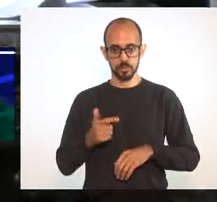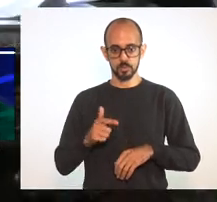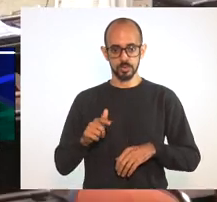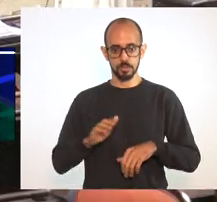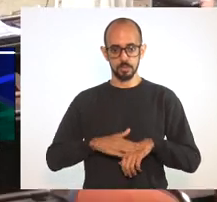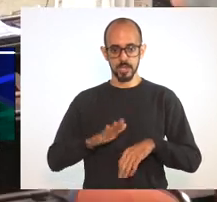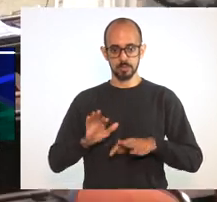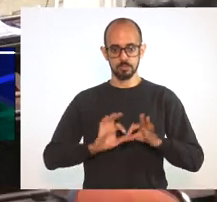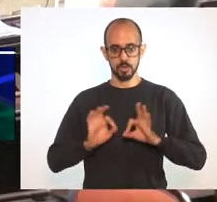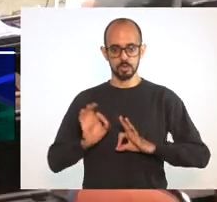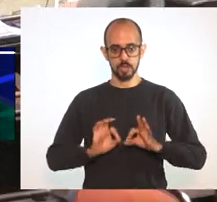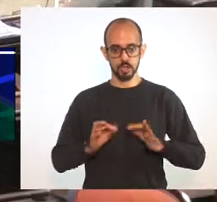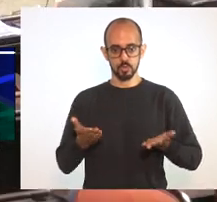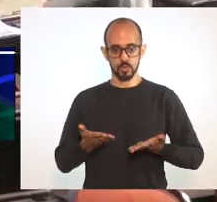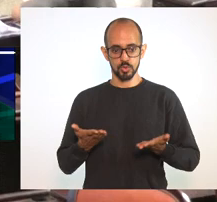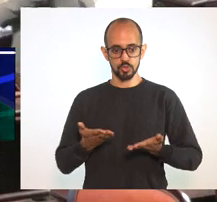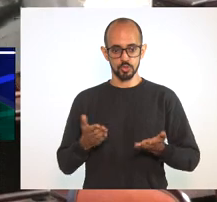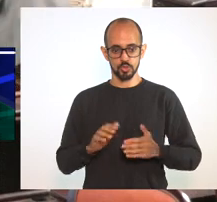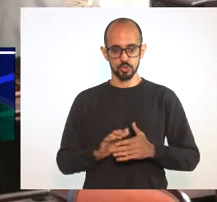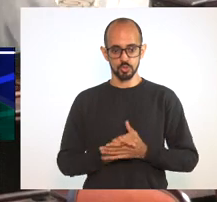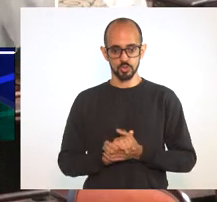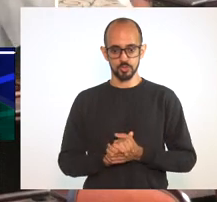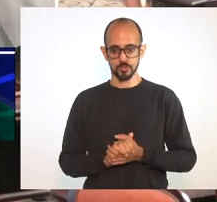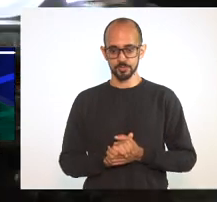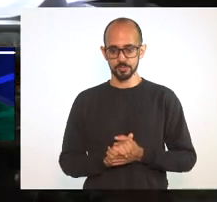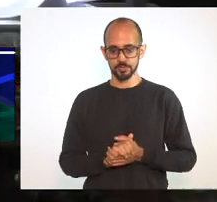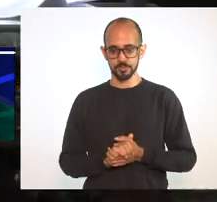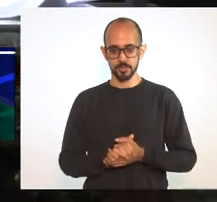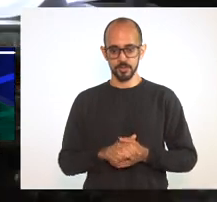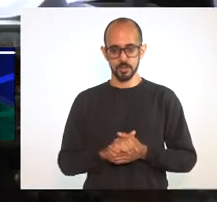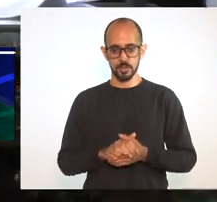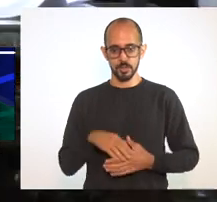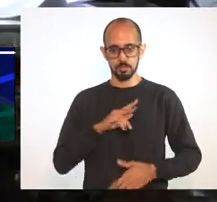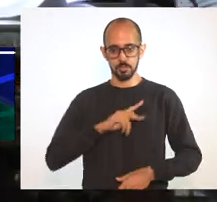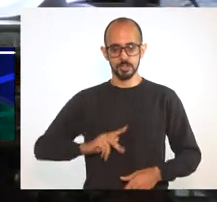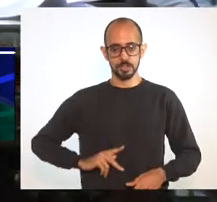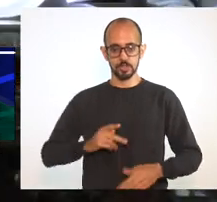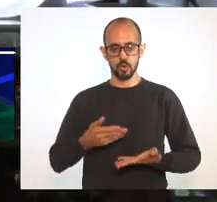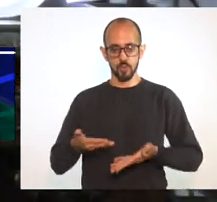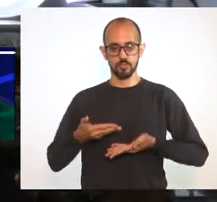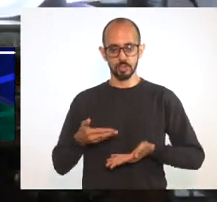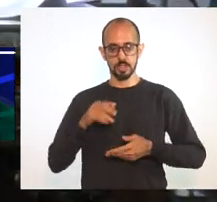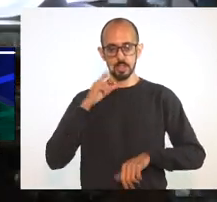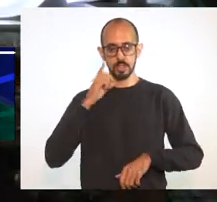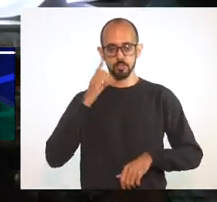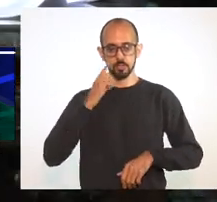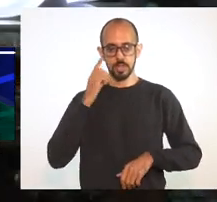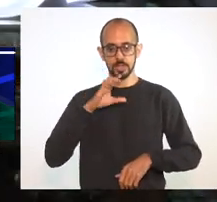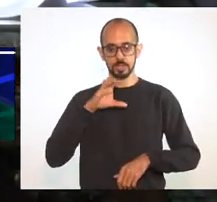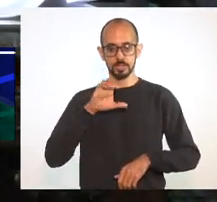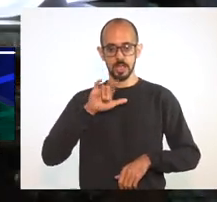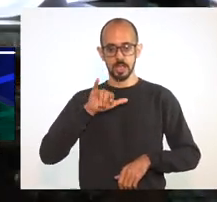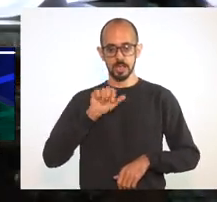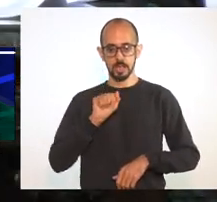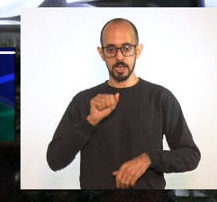hoje. Tá bom, obrigado. É, a presidência convida a deputada Célia para